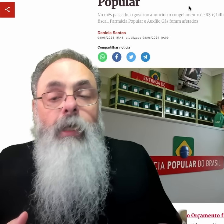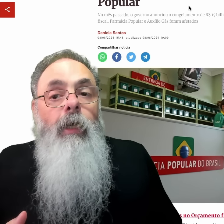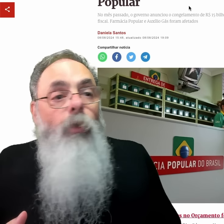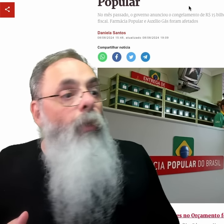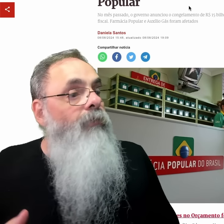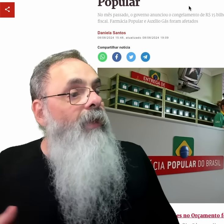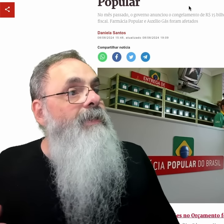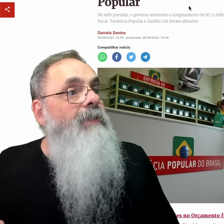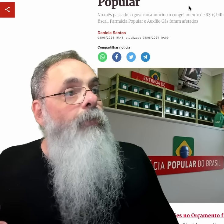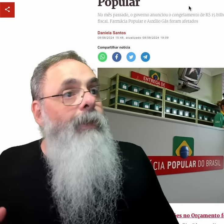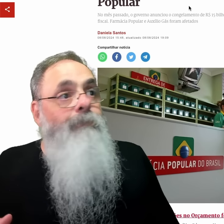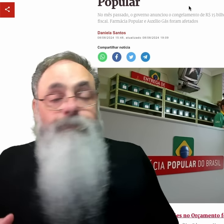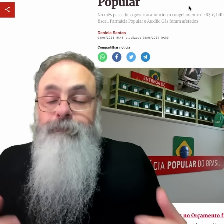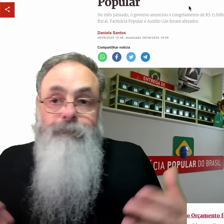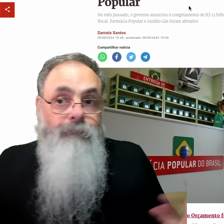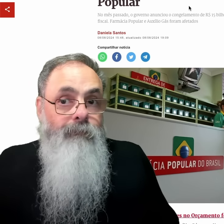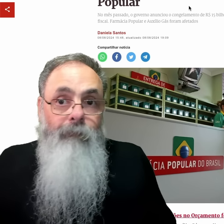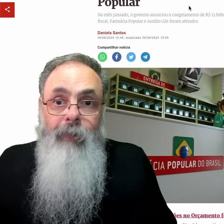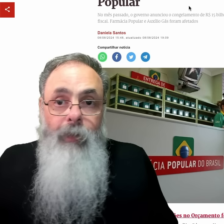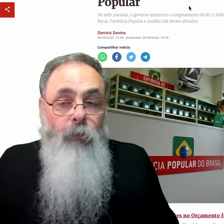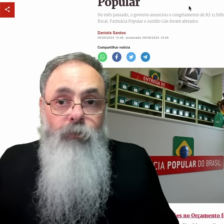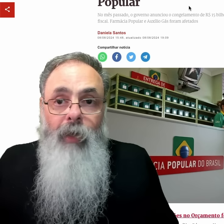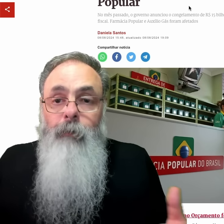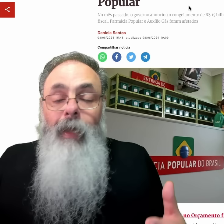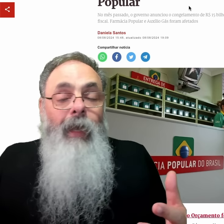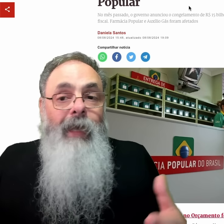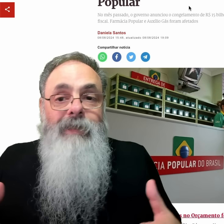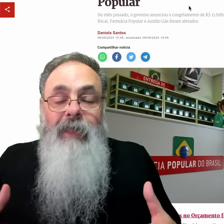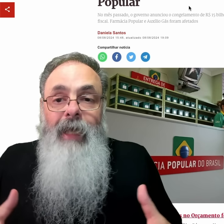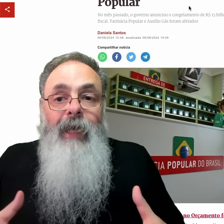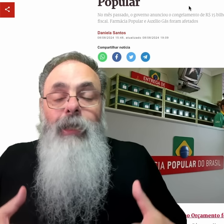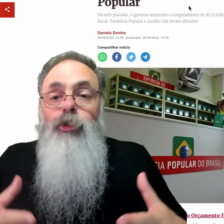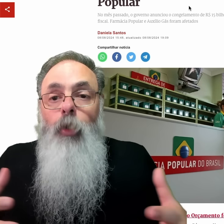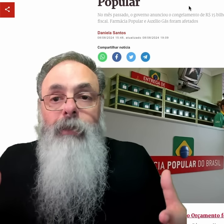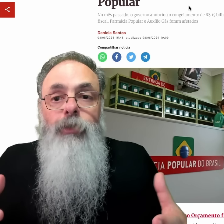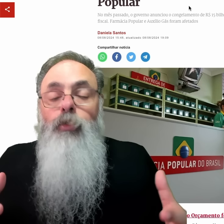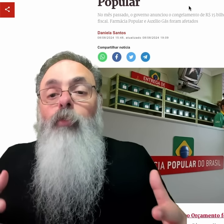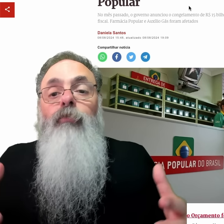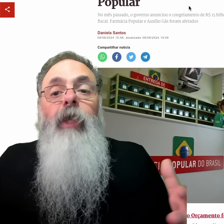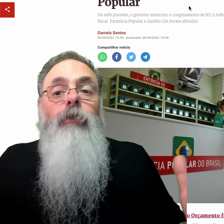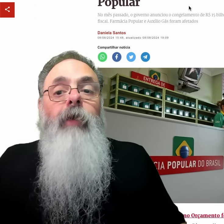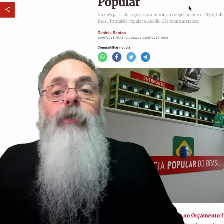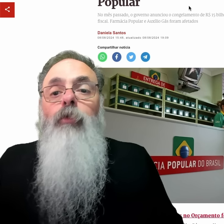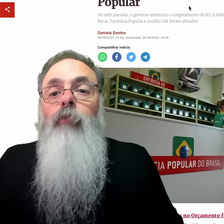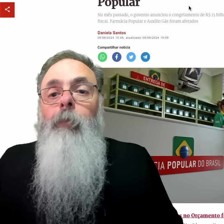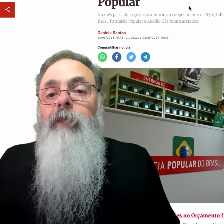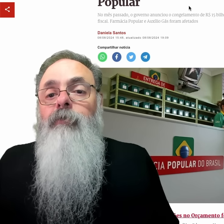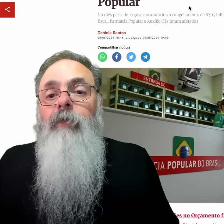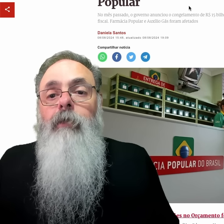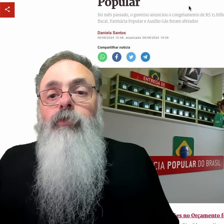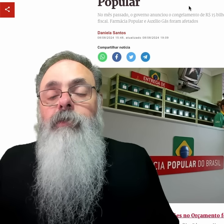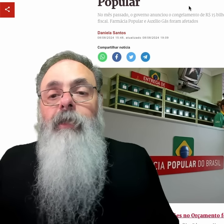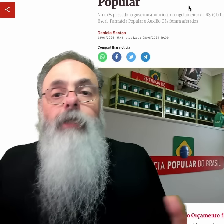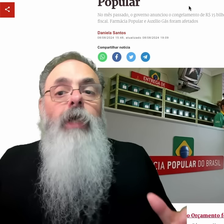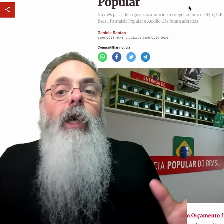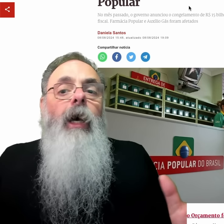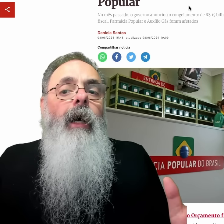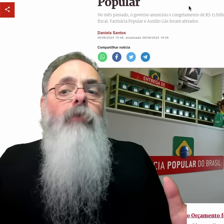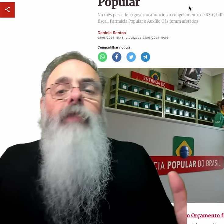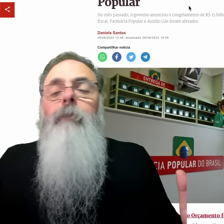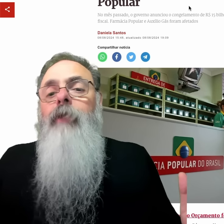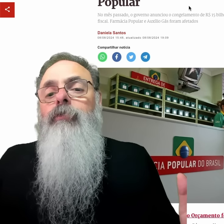contas com a inflação né e é o que eu falo essa ideia idiota de que o governo vai resolver o problema da da sociedade